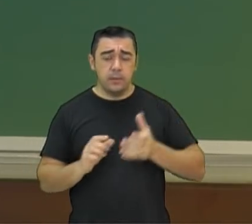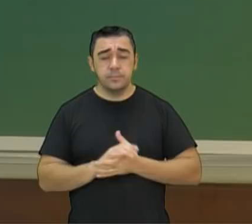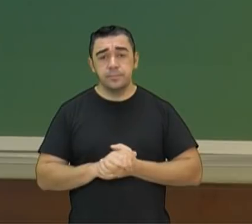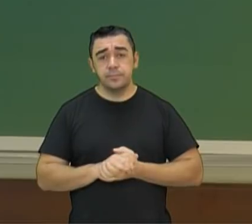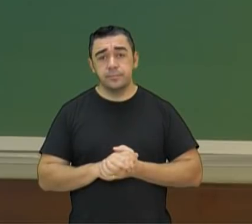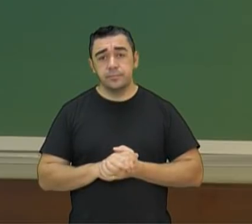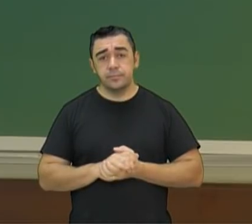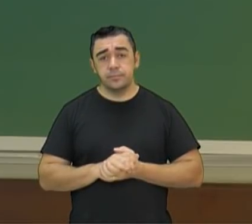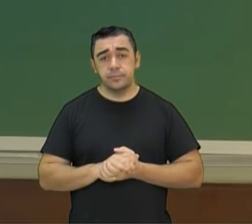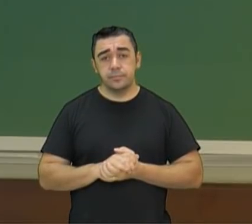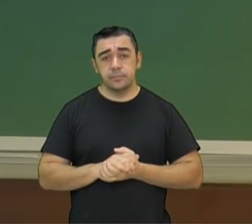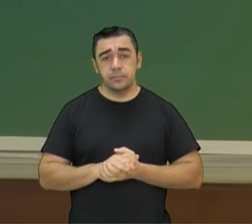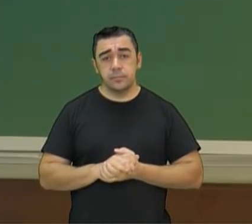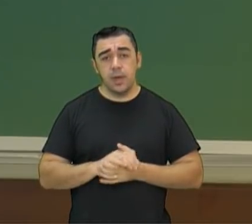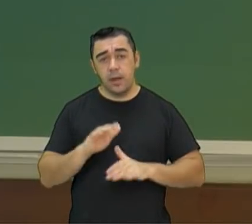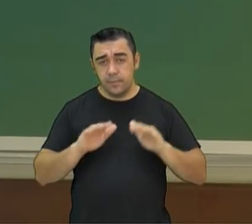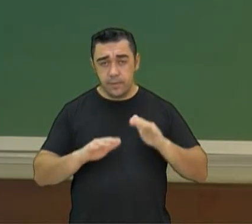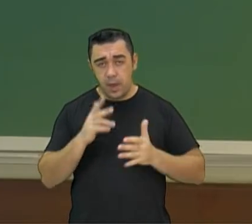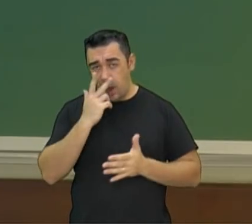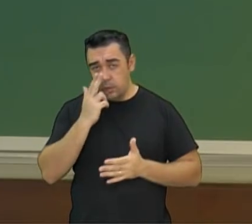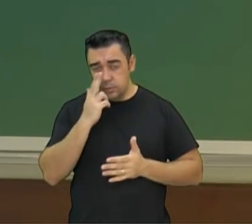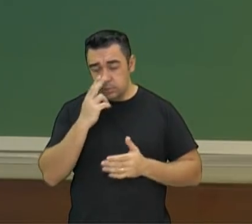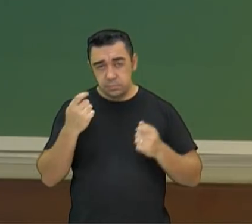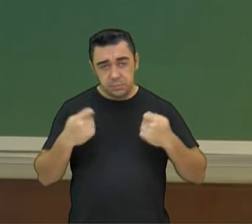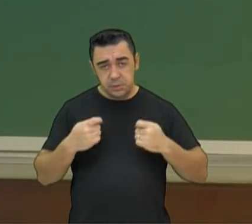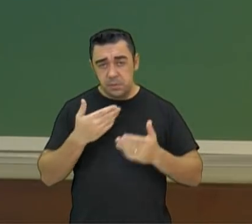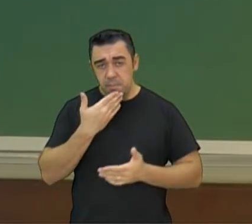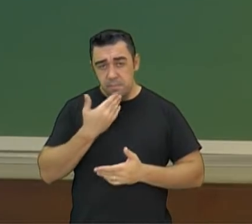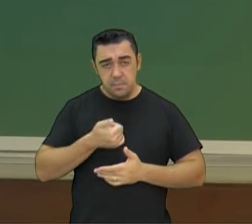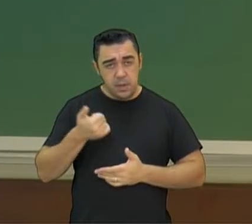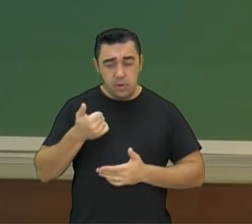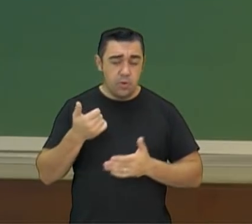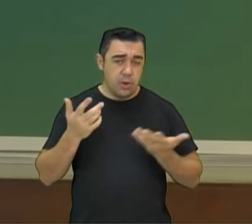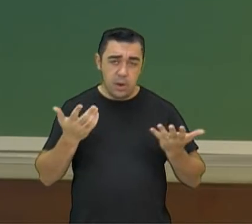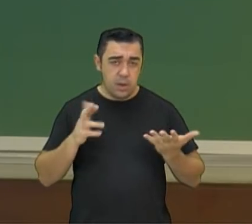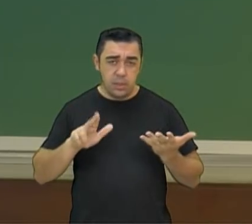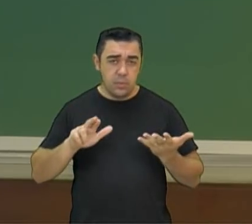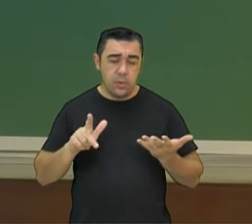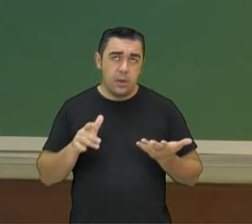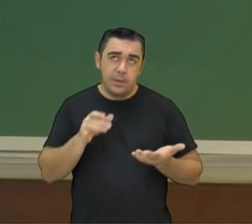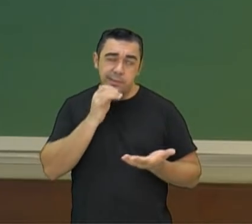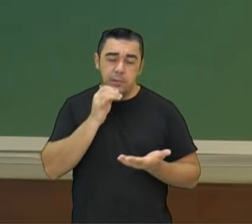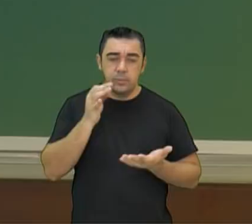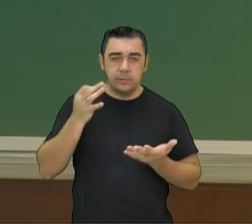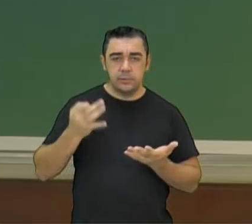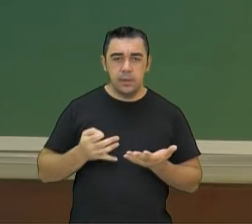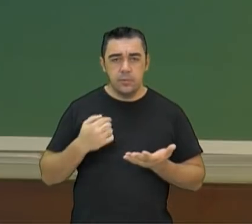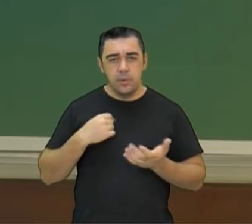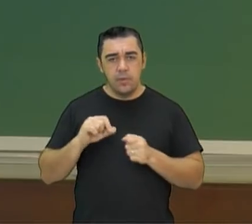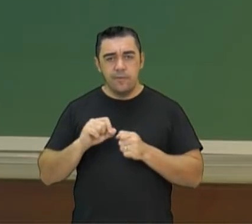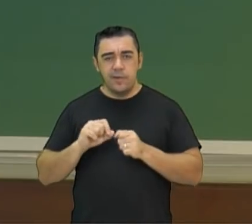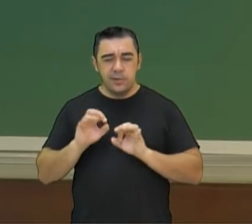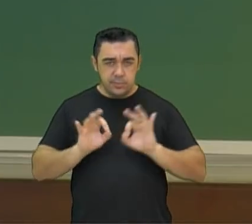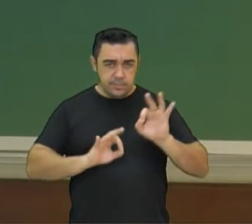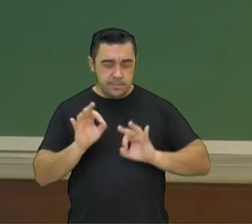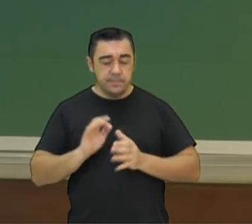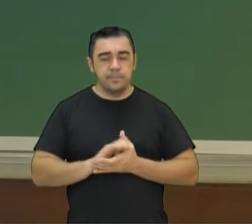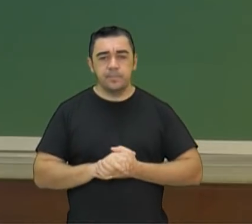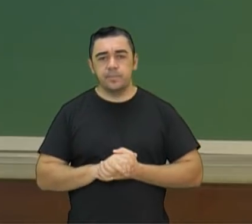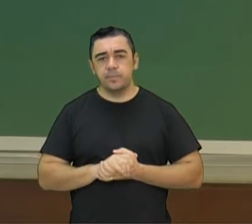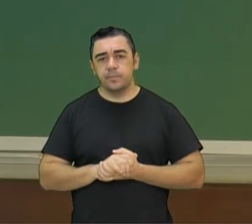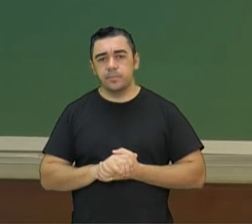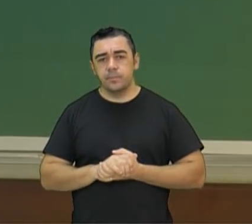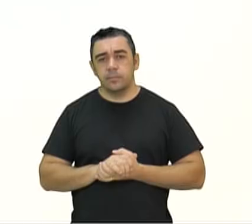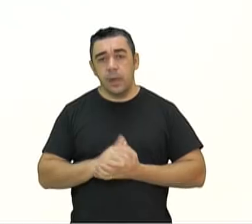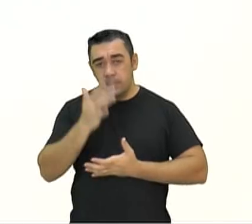negativos, que de repente ele acha que precisam ser melhorados, que não foram tão legais, né, na elaboração da obra. O